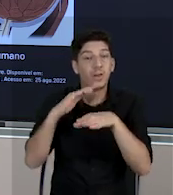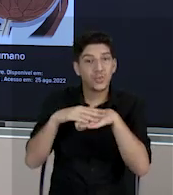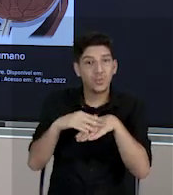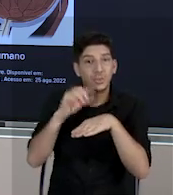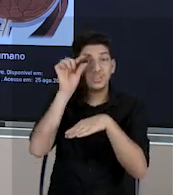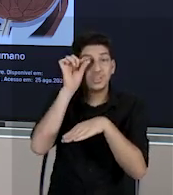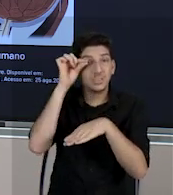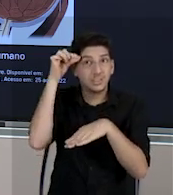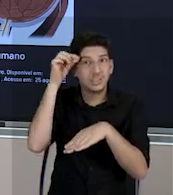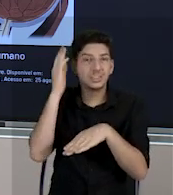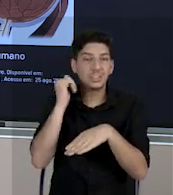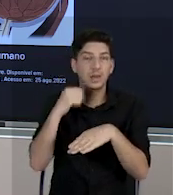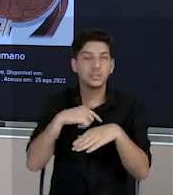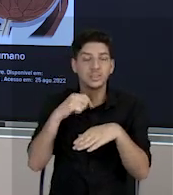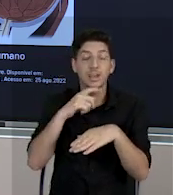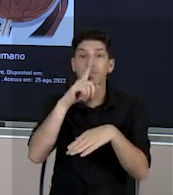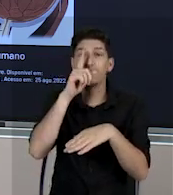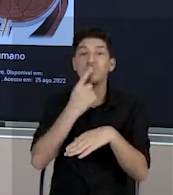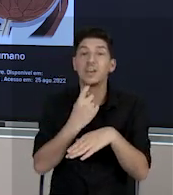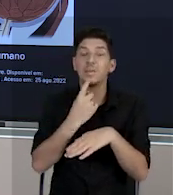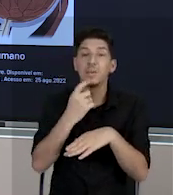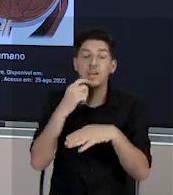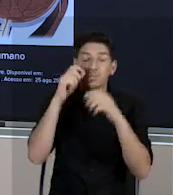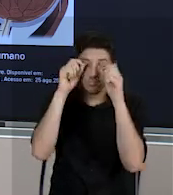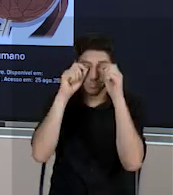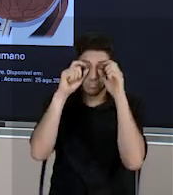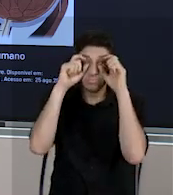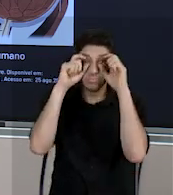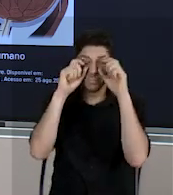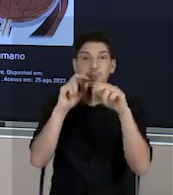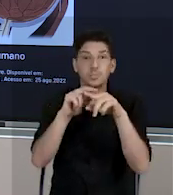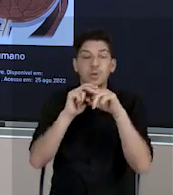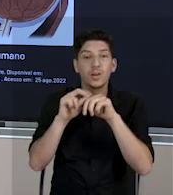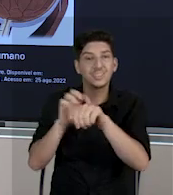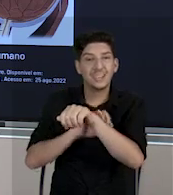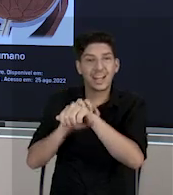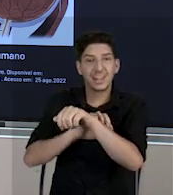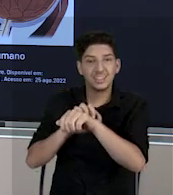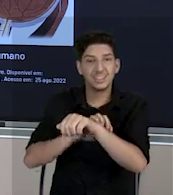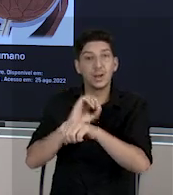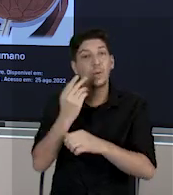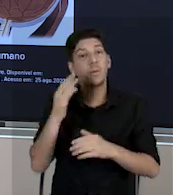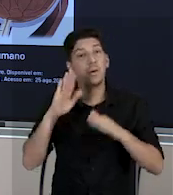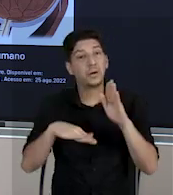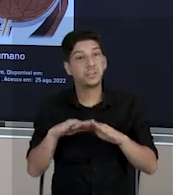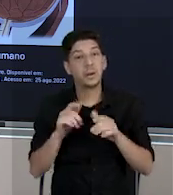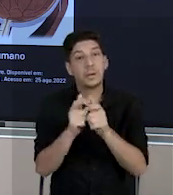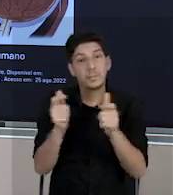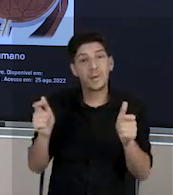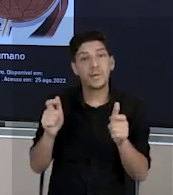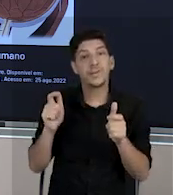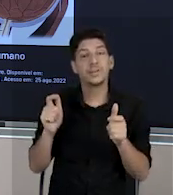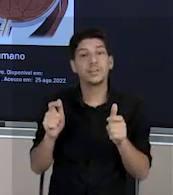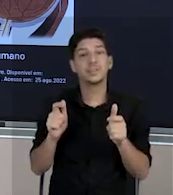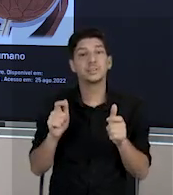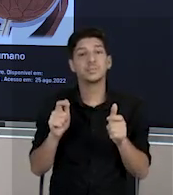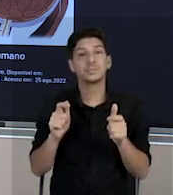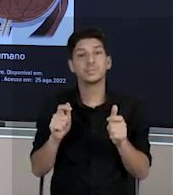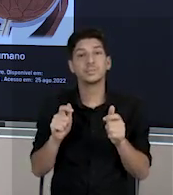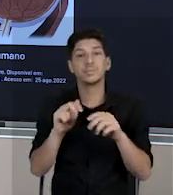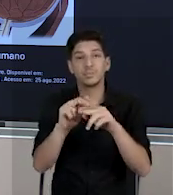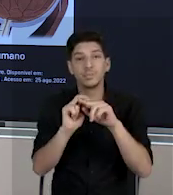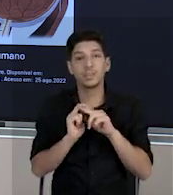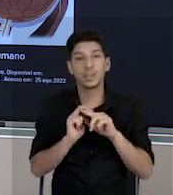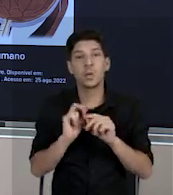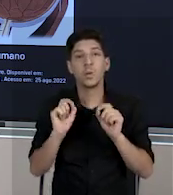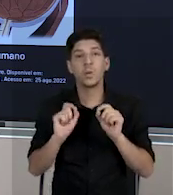inflamação nessa conjuntiva, muitas vezes causada por um processo alérgico, muitas vezes causada, na maioria, né, dos casos, quando ela é infecciosa, por